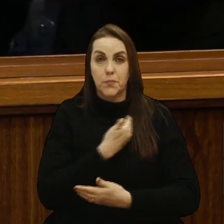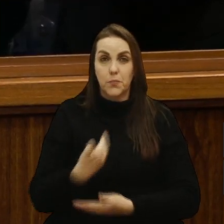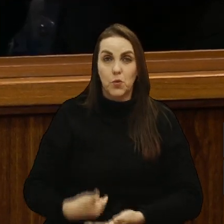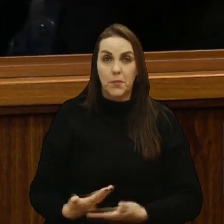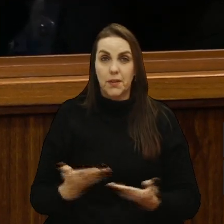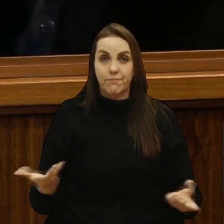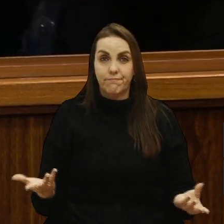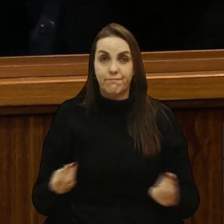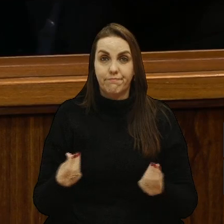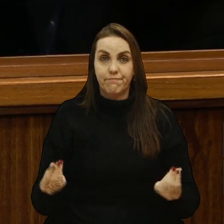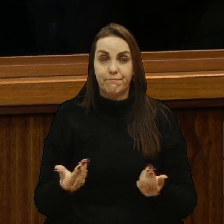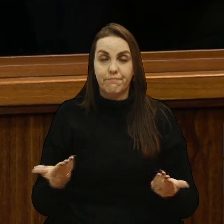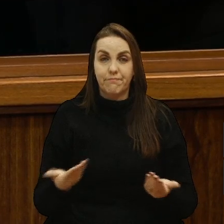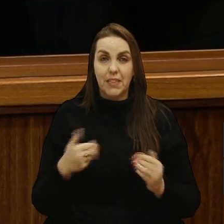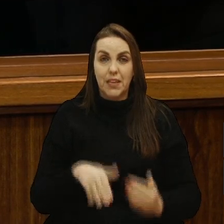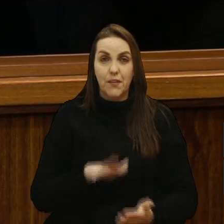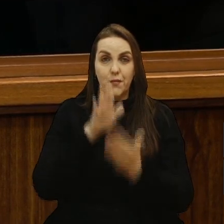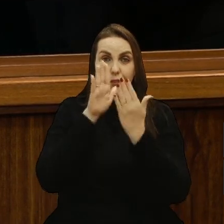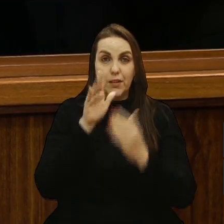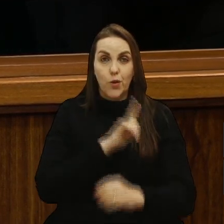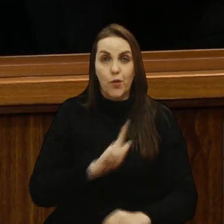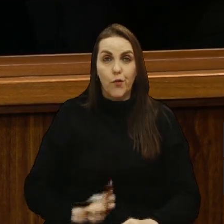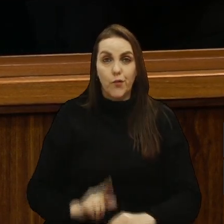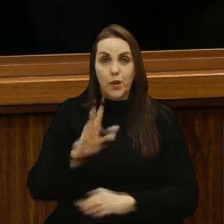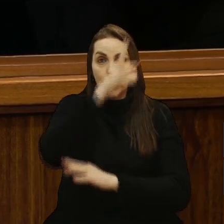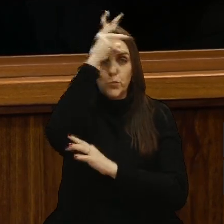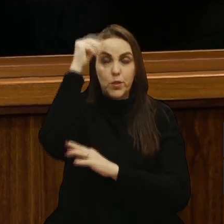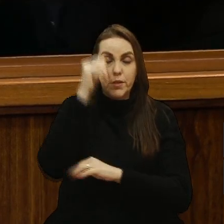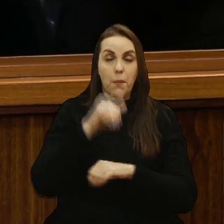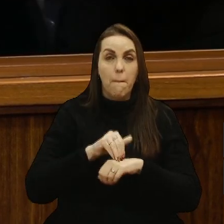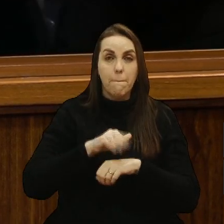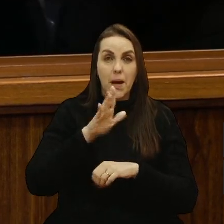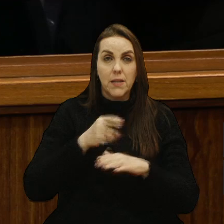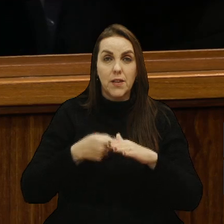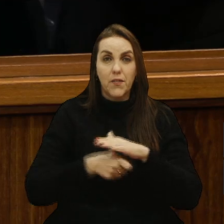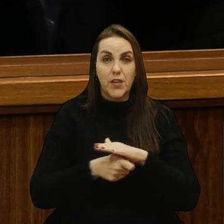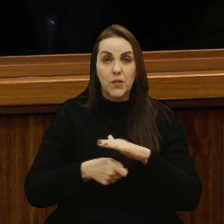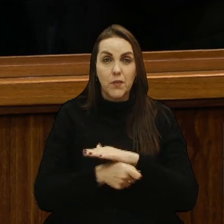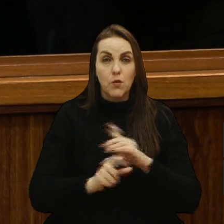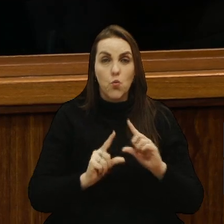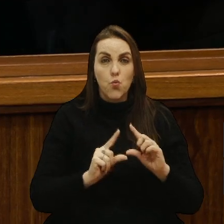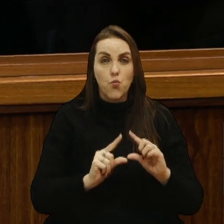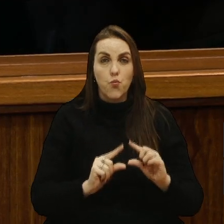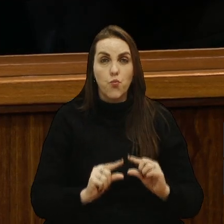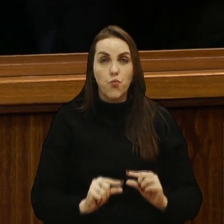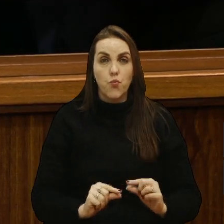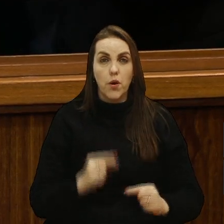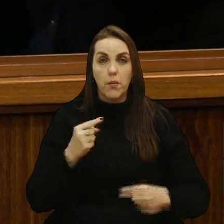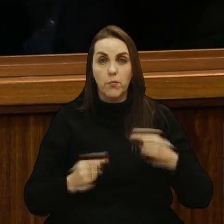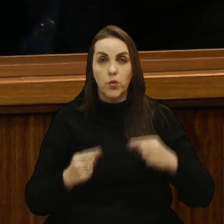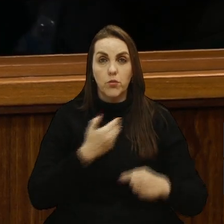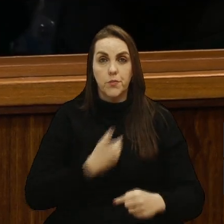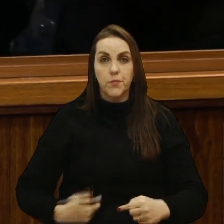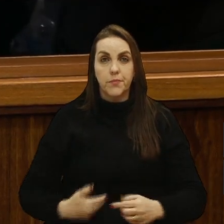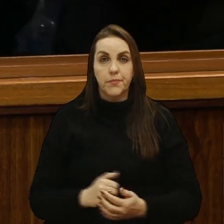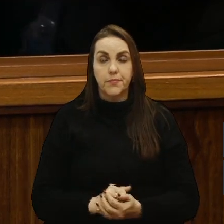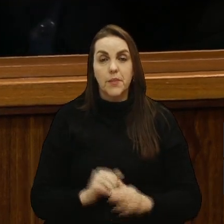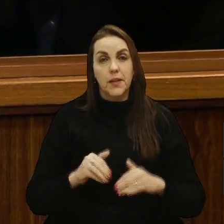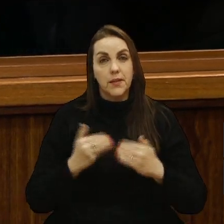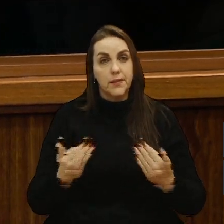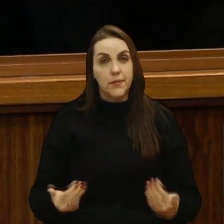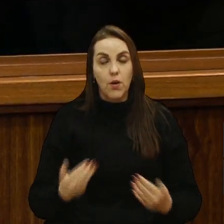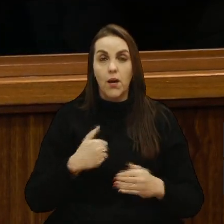ter que enfrentar um governo municipal que cada vez investe menos em políticas públicas. Então,